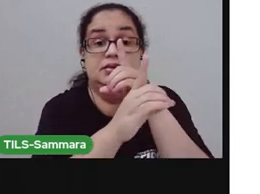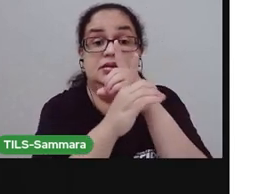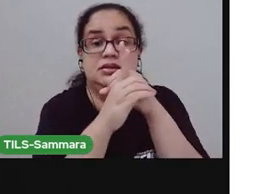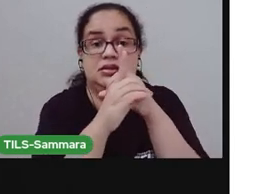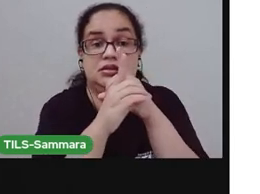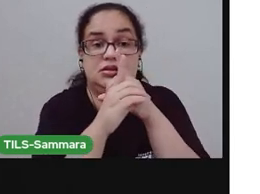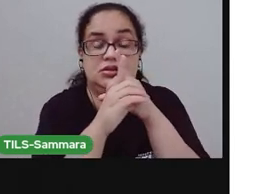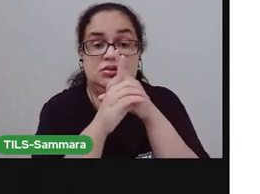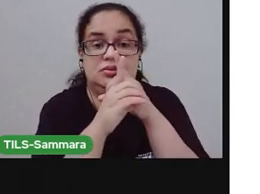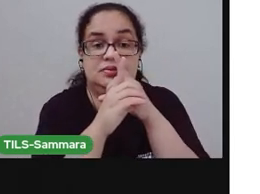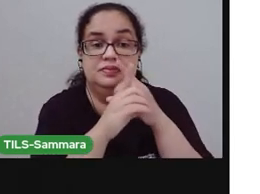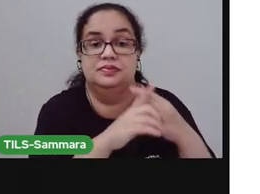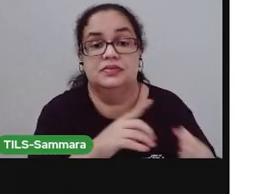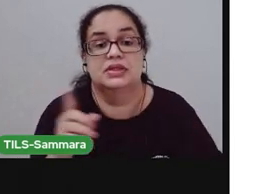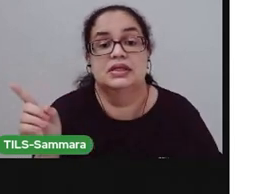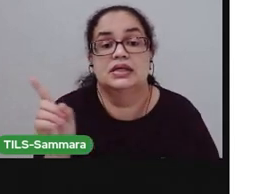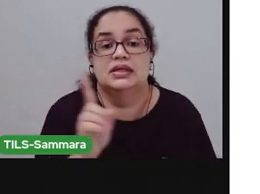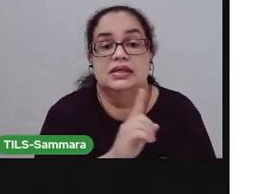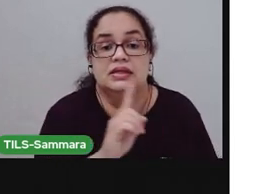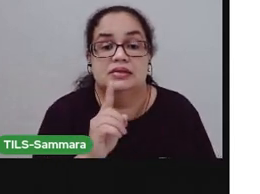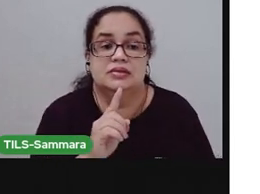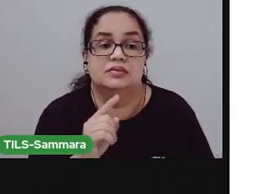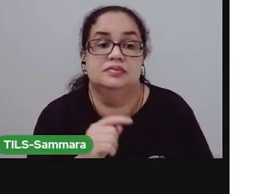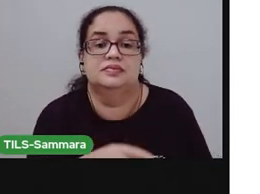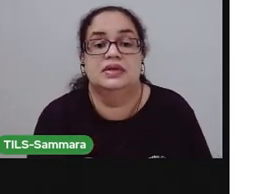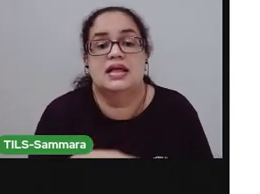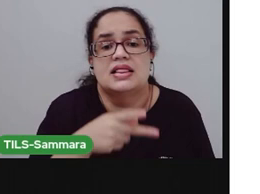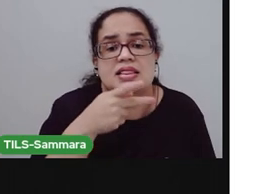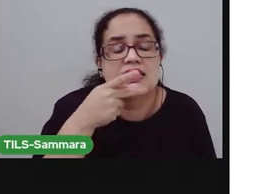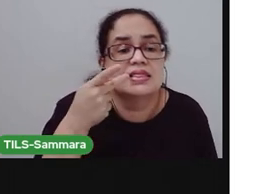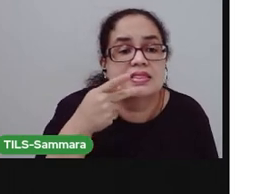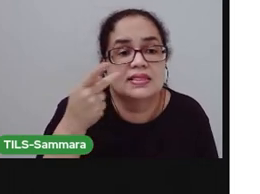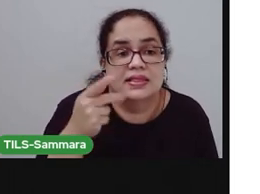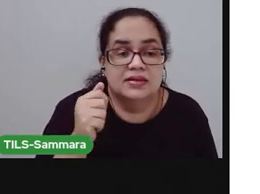E descobri de repente